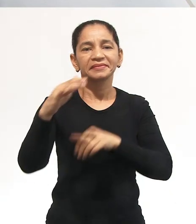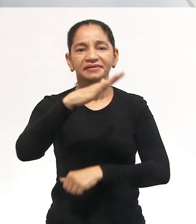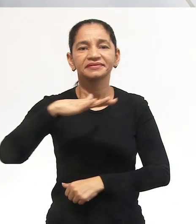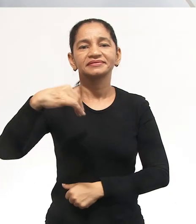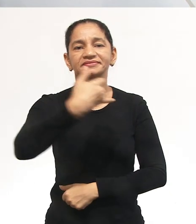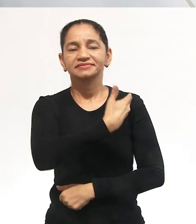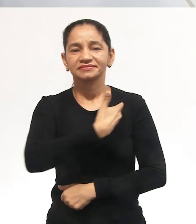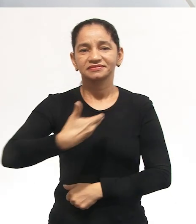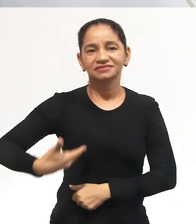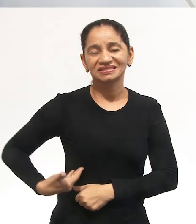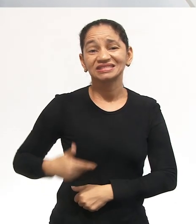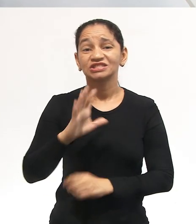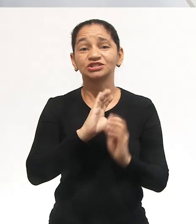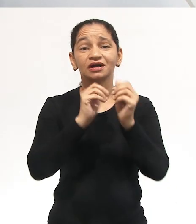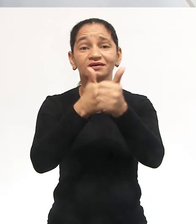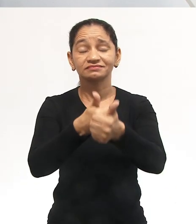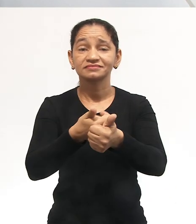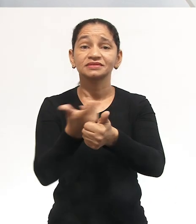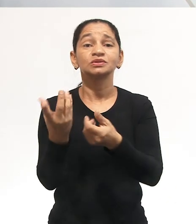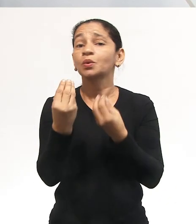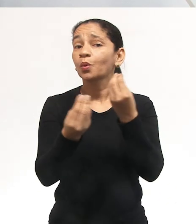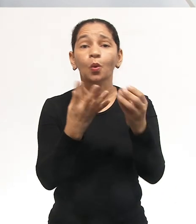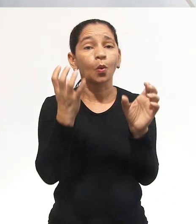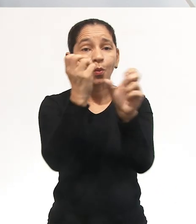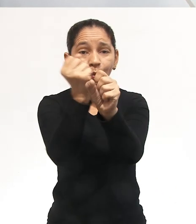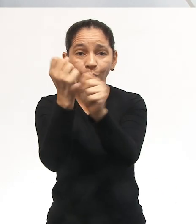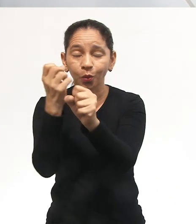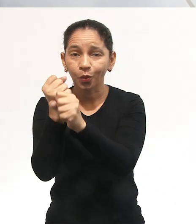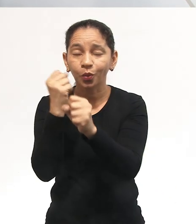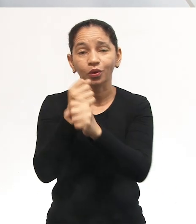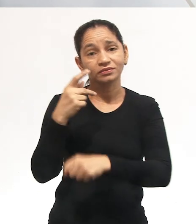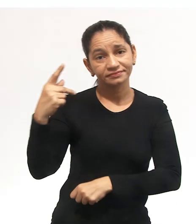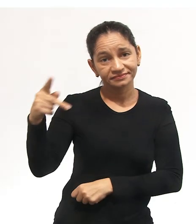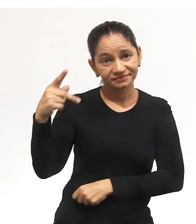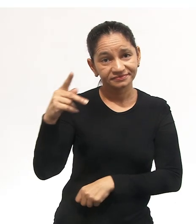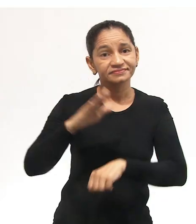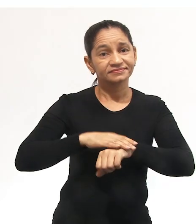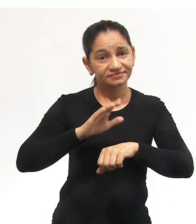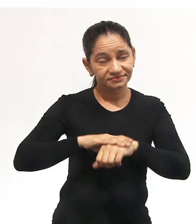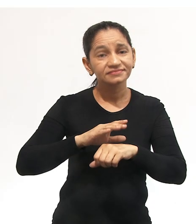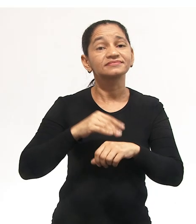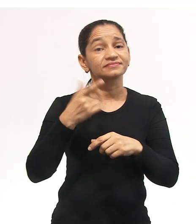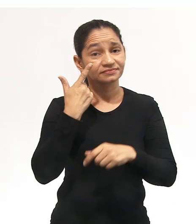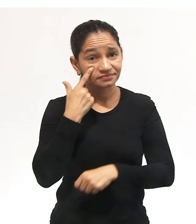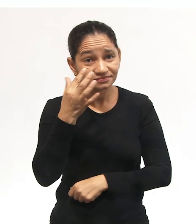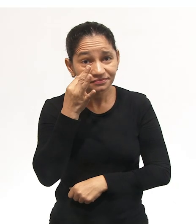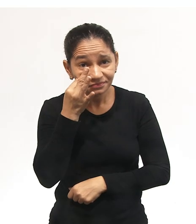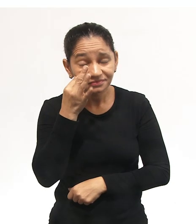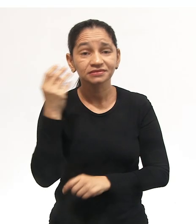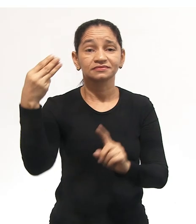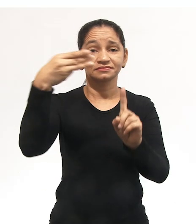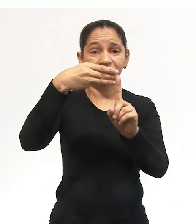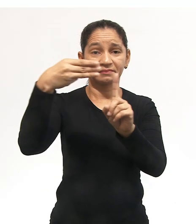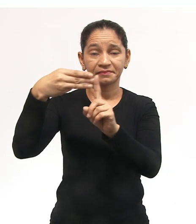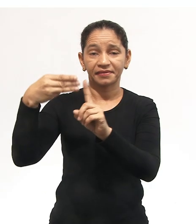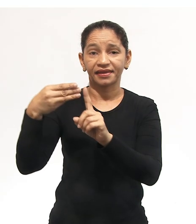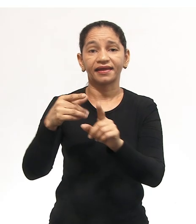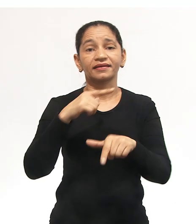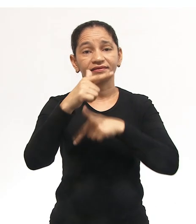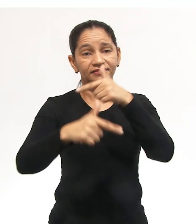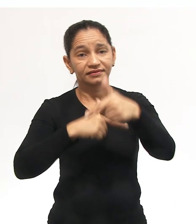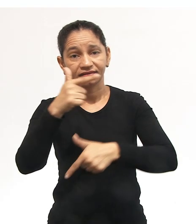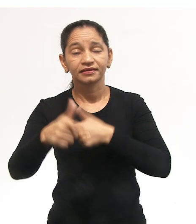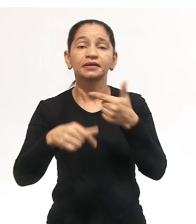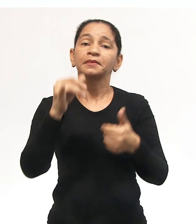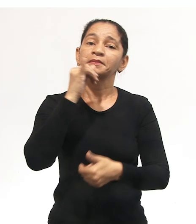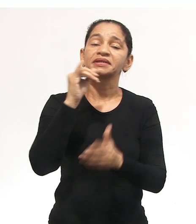federativo que tem a responsabilidade de acompanhar as suas contas públicas, tá? Para ver se as metas fiscais, né,